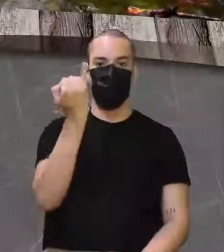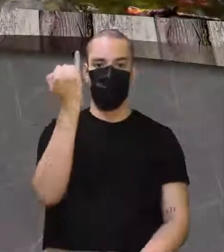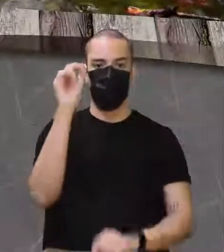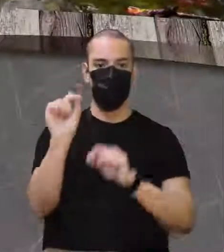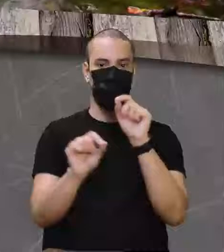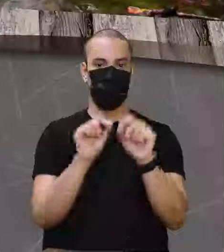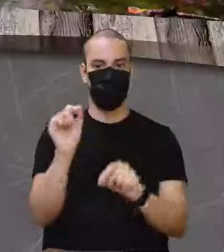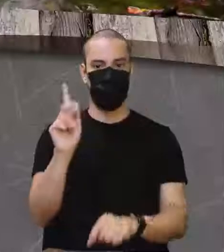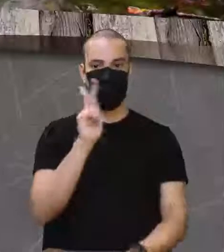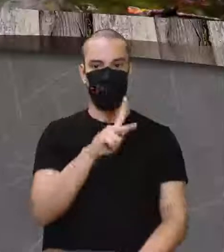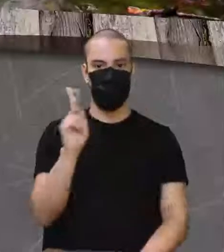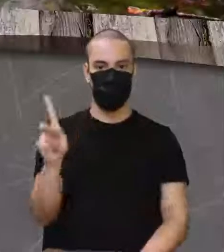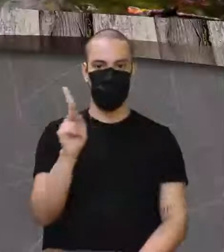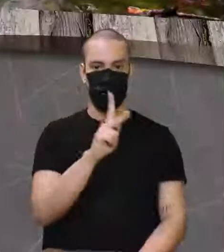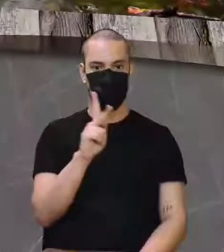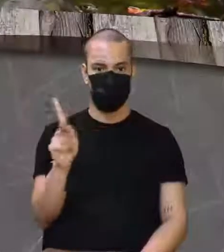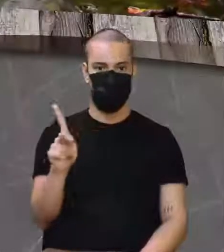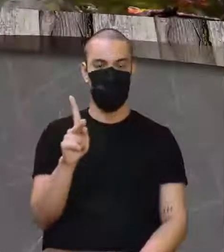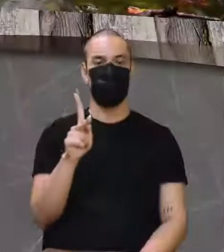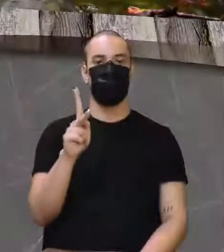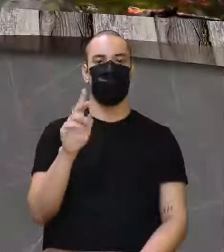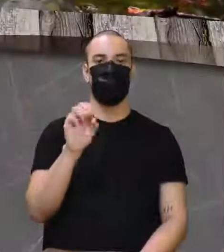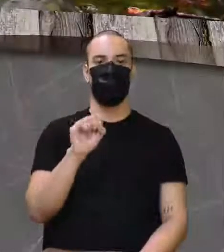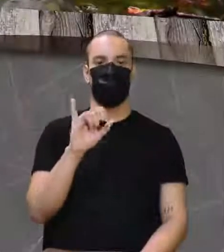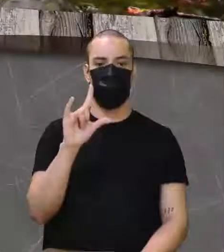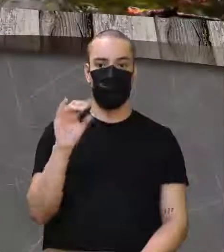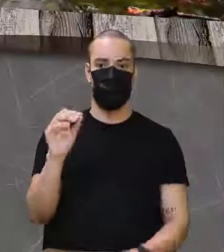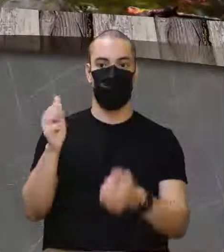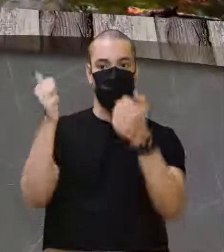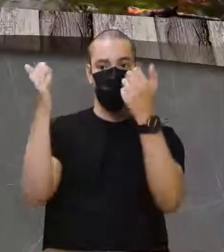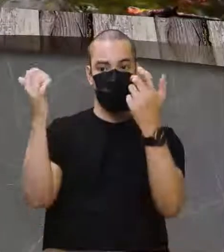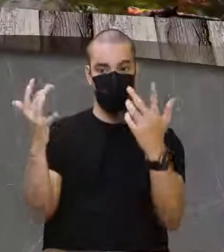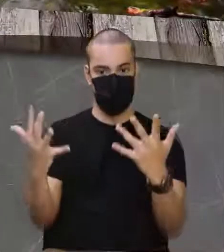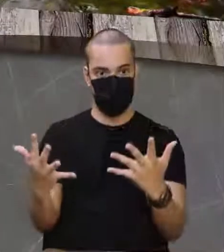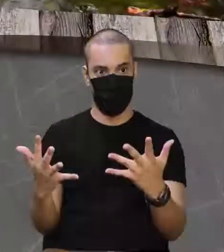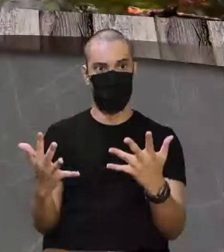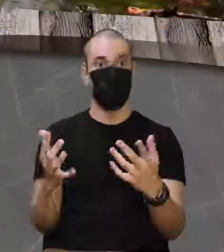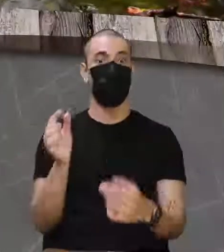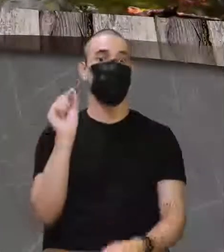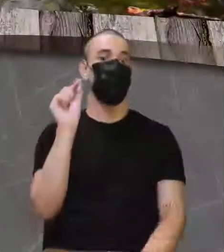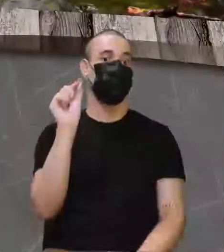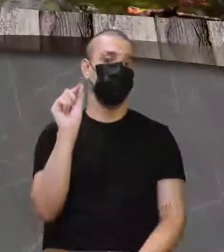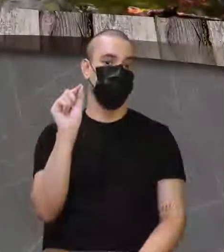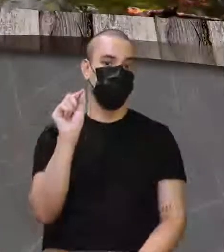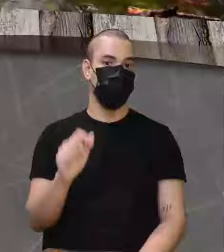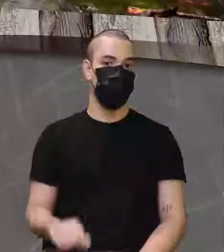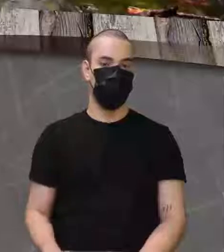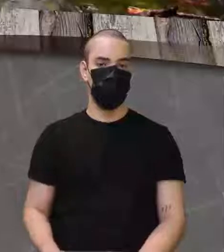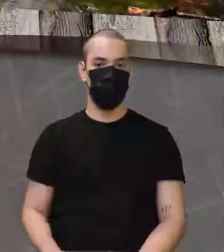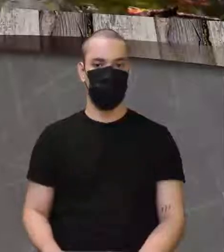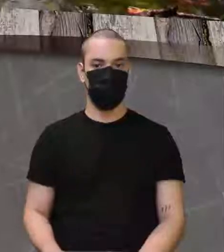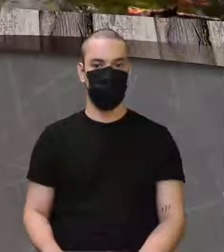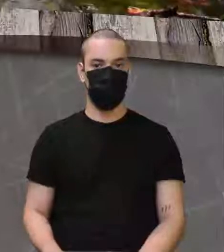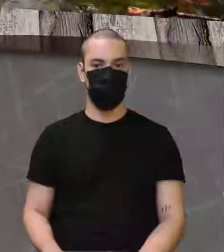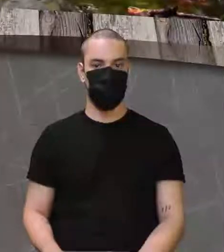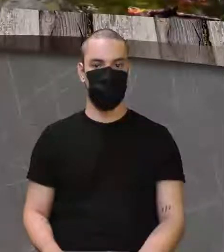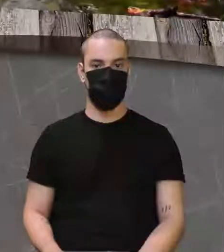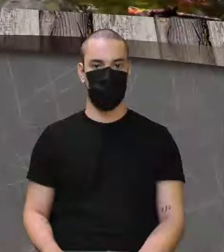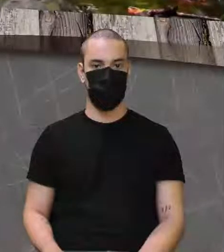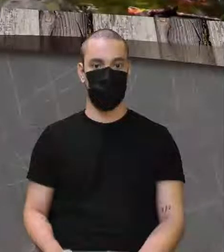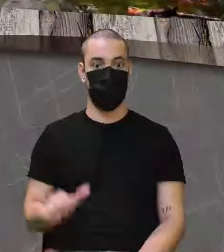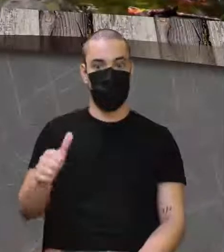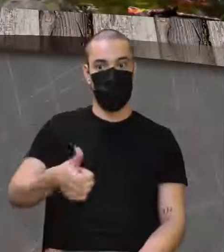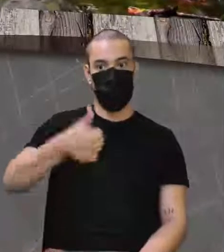que o prof. Silvinho está falando, é que,